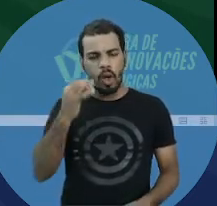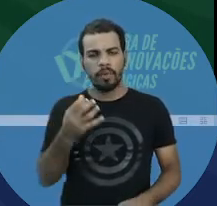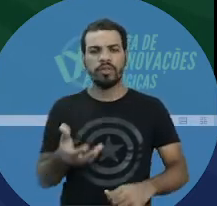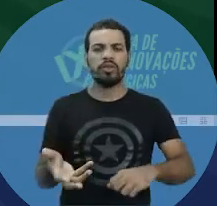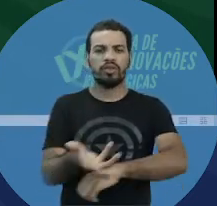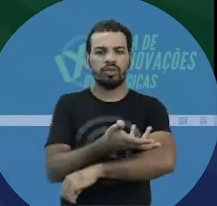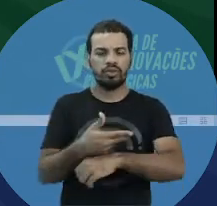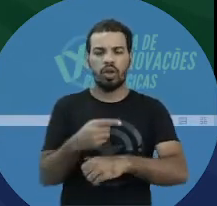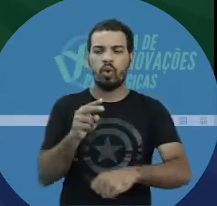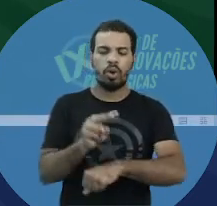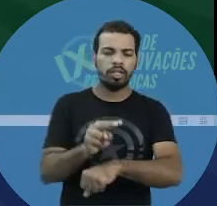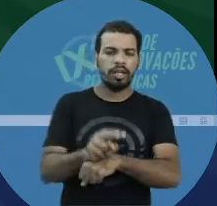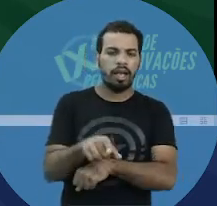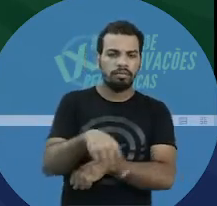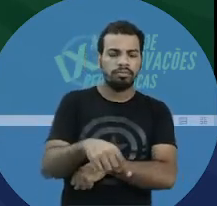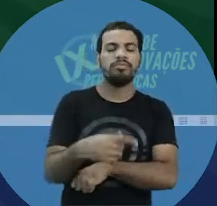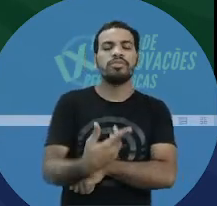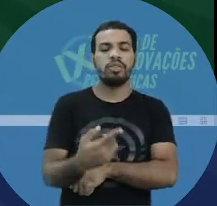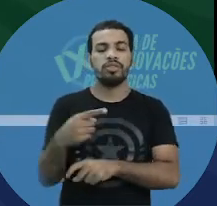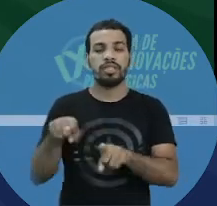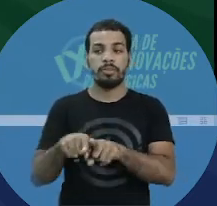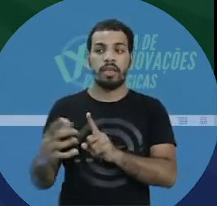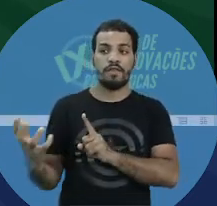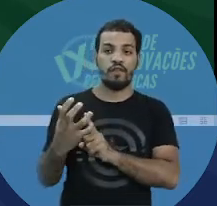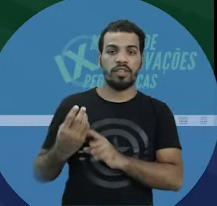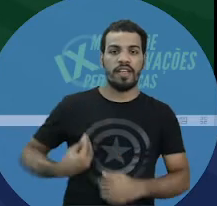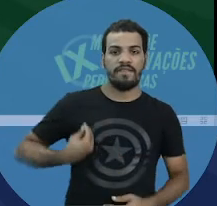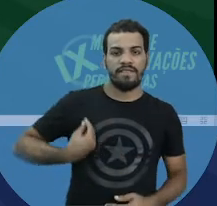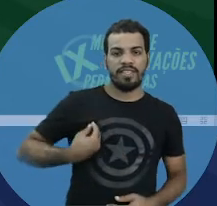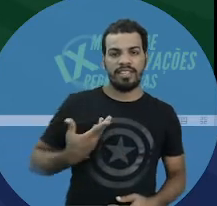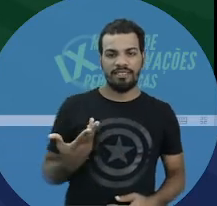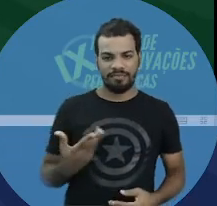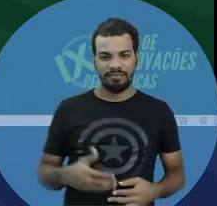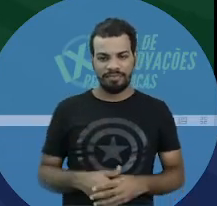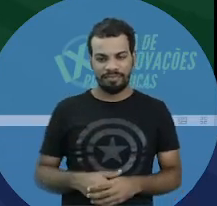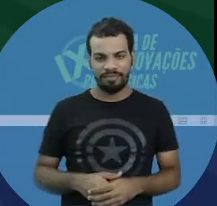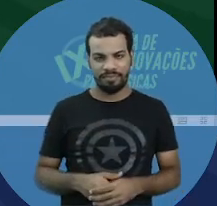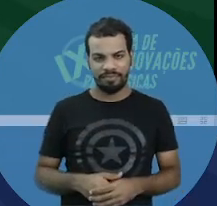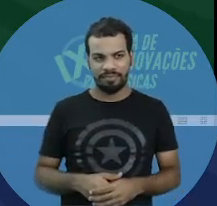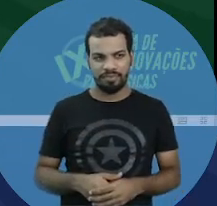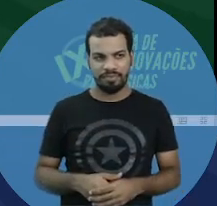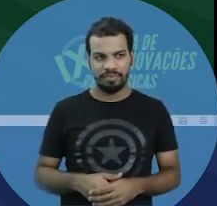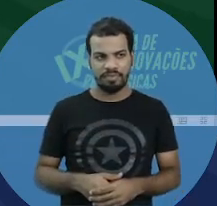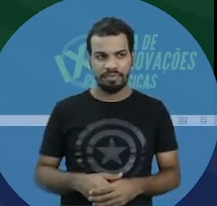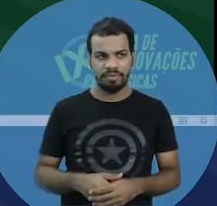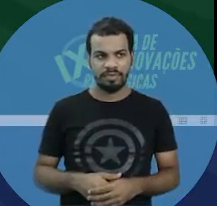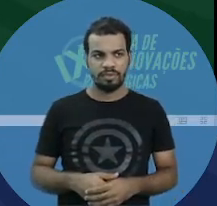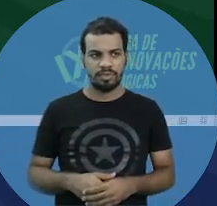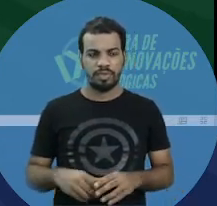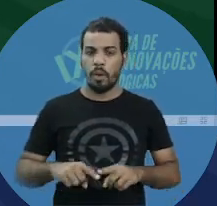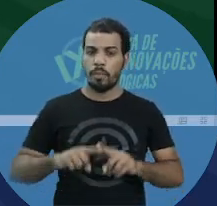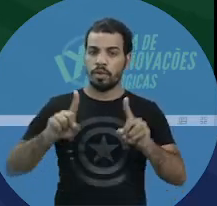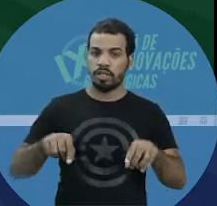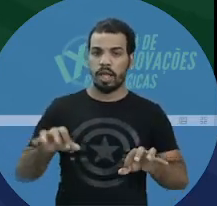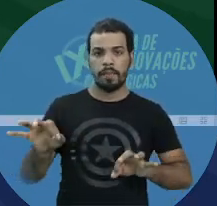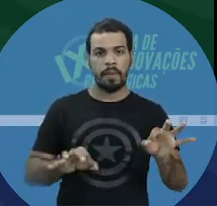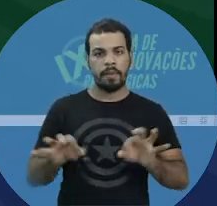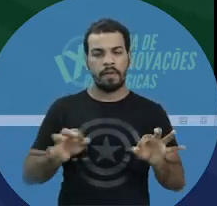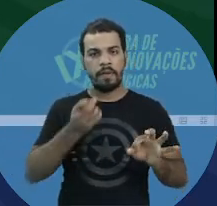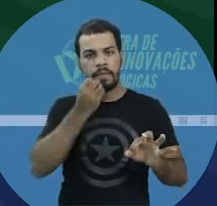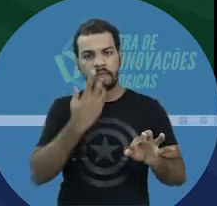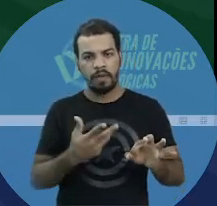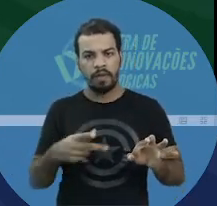cuidar dele, né? E as influências que ele traz para a nossa vida diariamente. Então, esse projeto foi muito bem preparado pelas nossas professoras, né? Pela